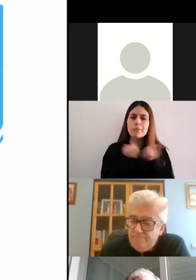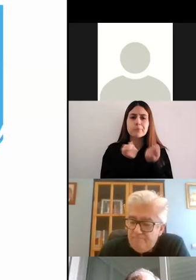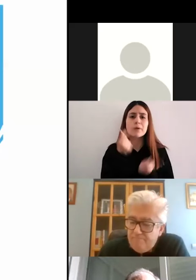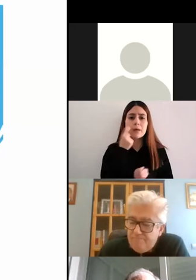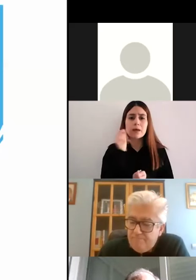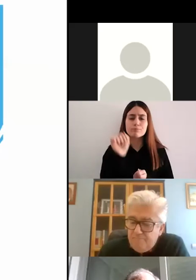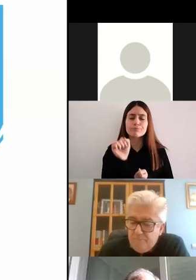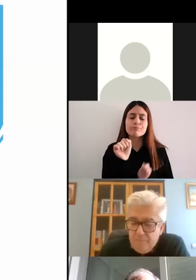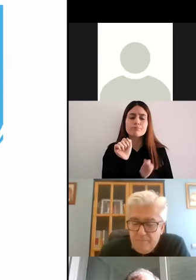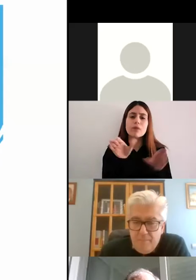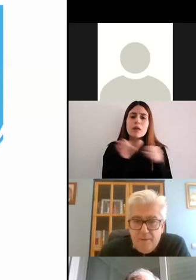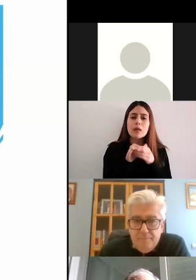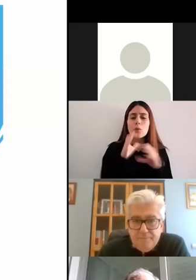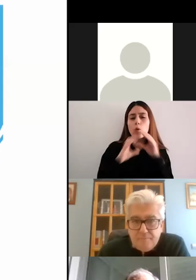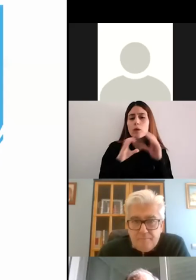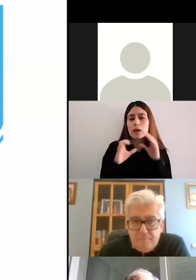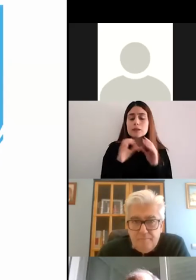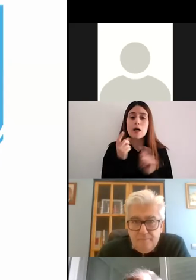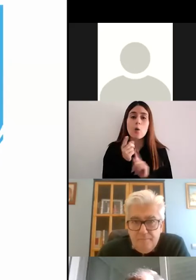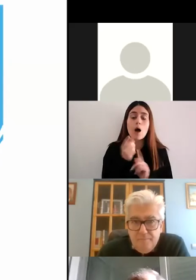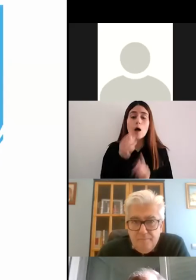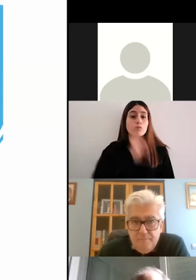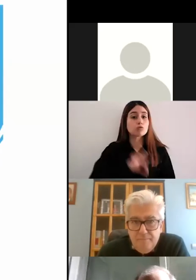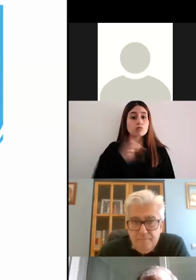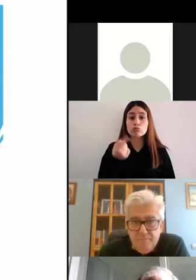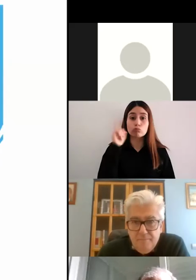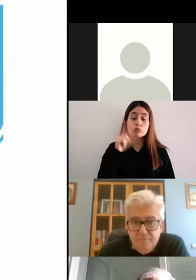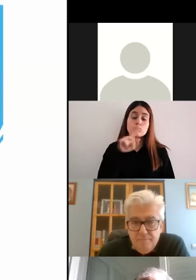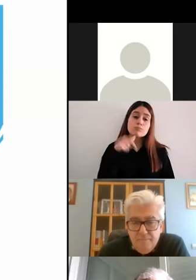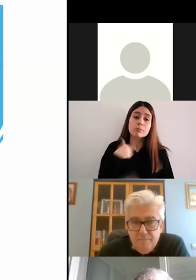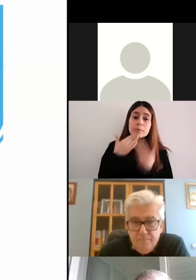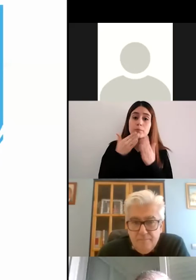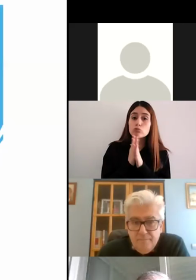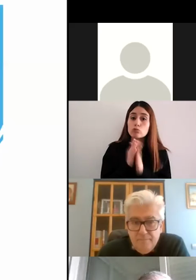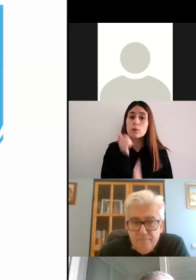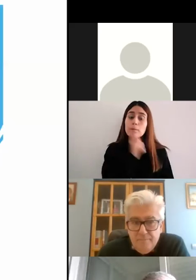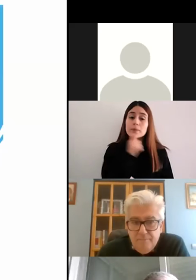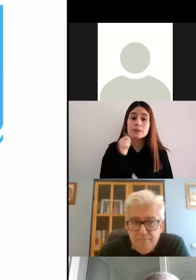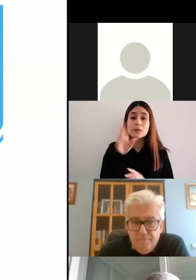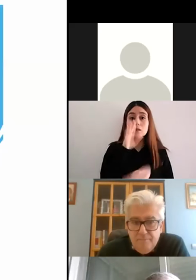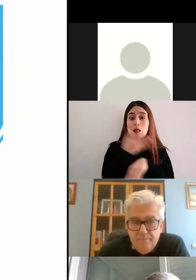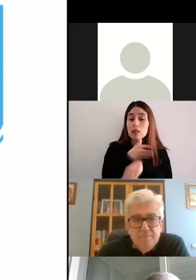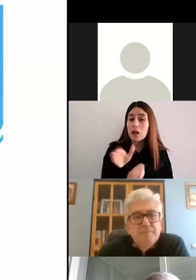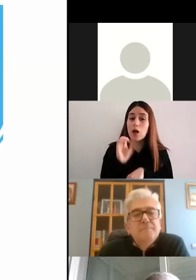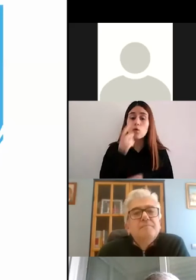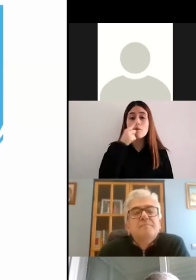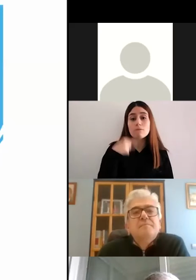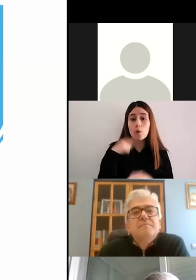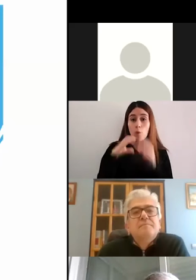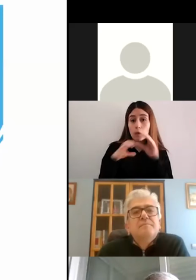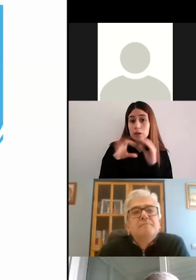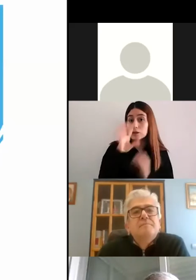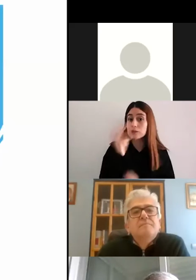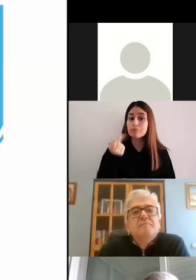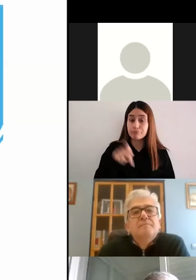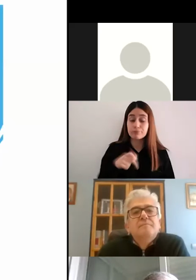comunicação amadora, pelo que pedimos a vossa paciência para qualquer atraso ou falha na comunicação que possa ocorrer. Agora passo a palavra